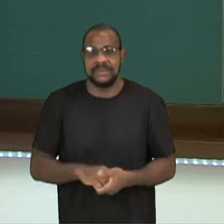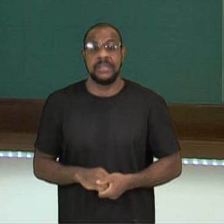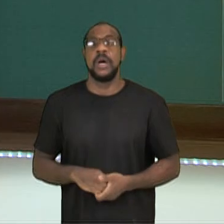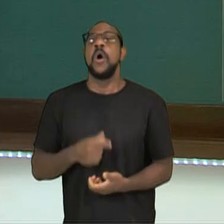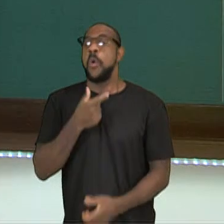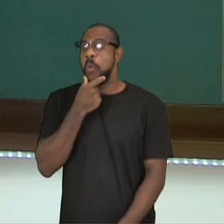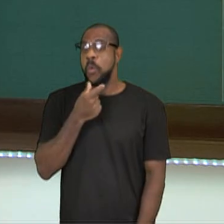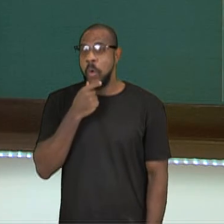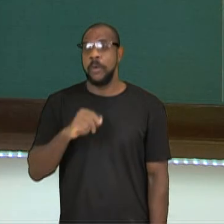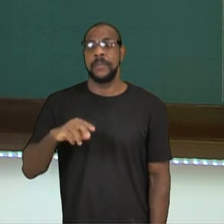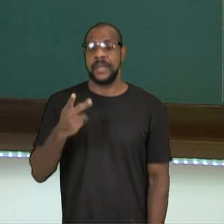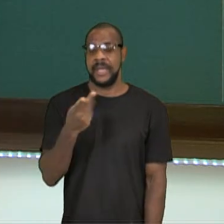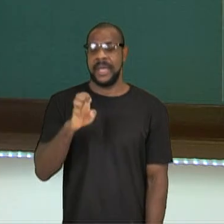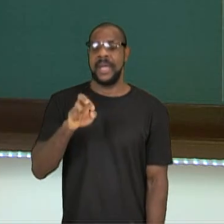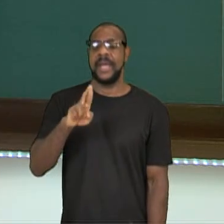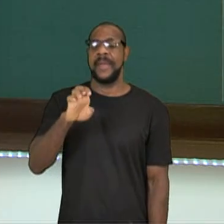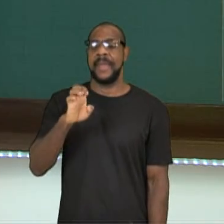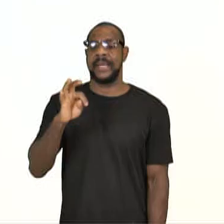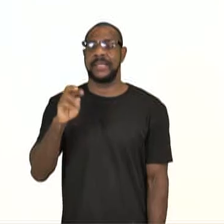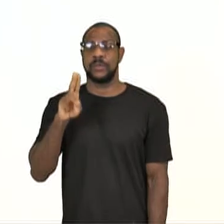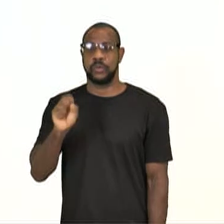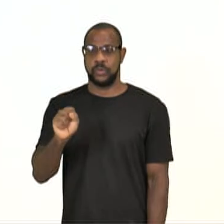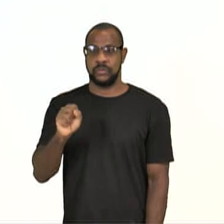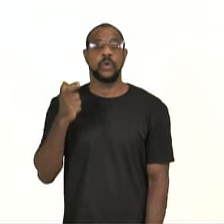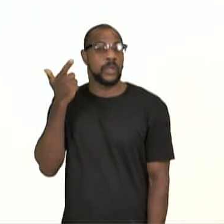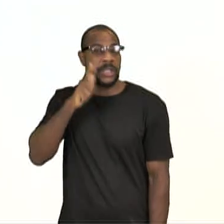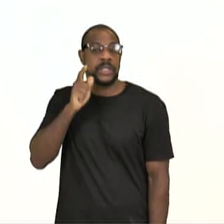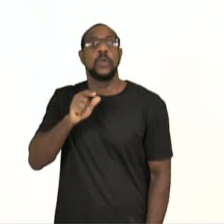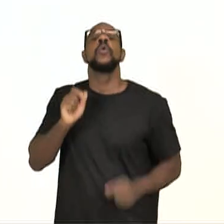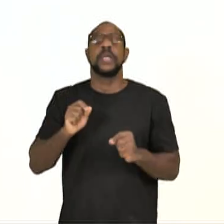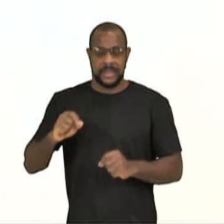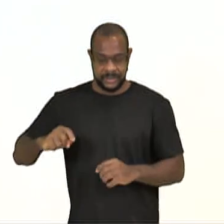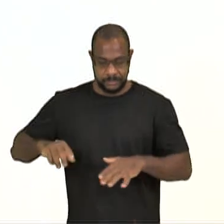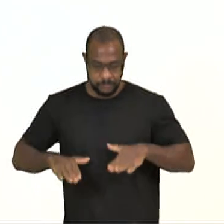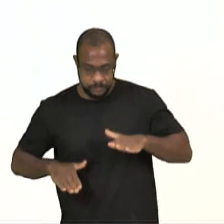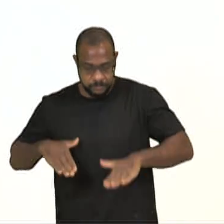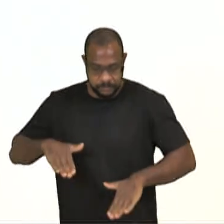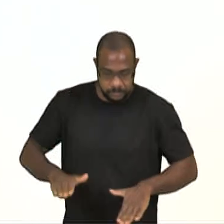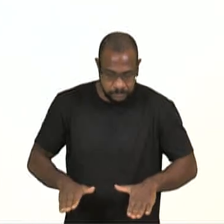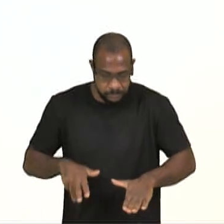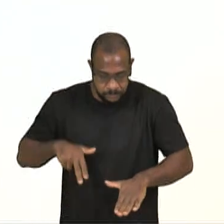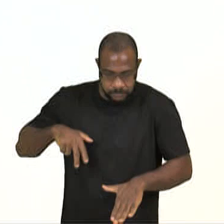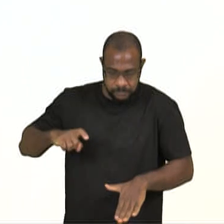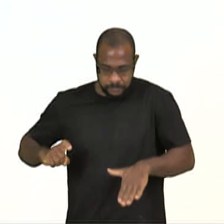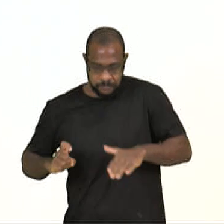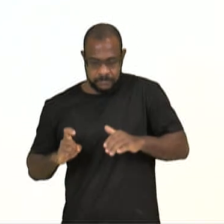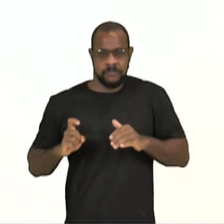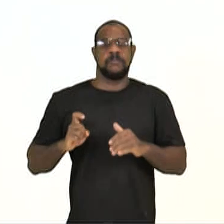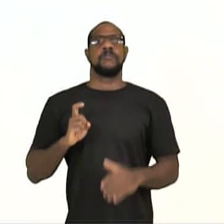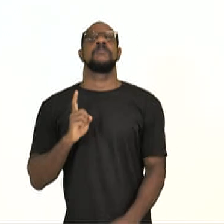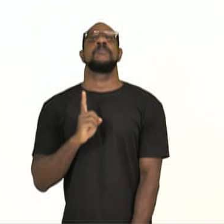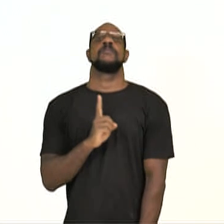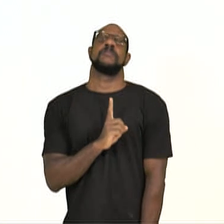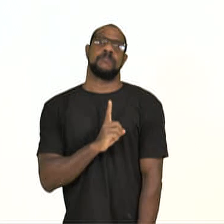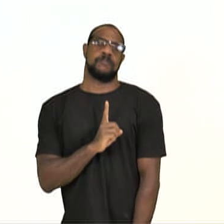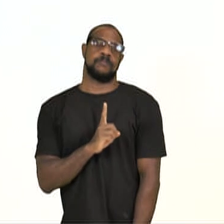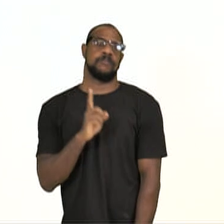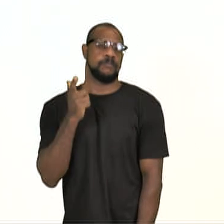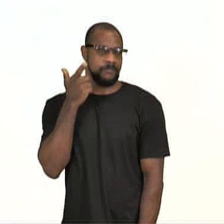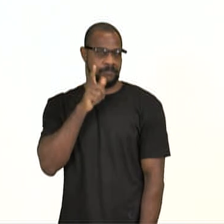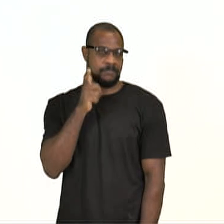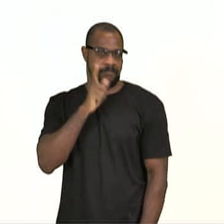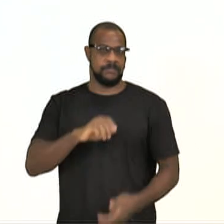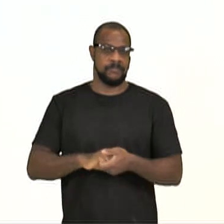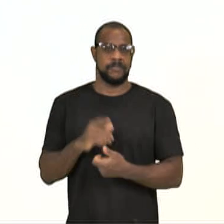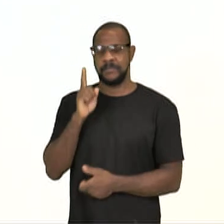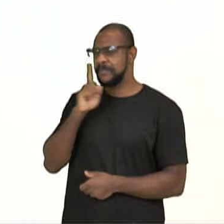do chão. Fósseis são os vestígios de seres vivos anteriores à época atual. Podem ser ossos,